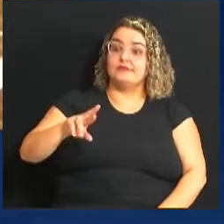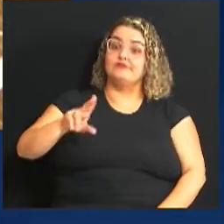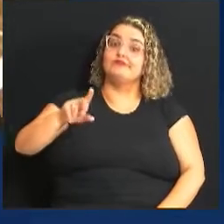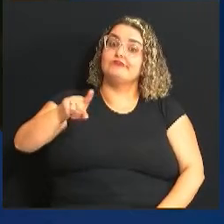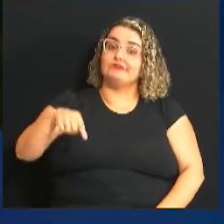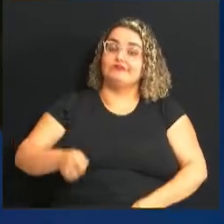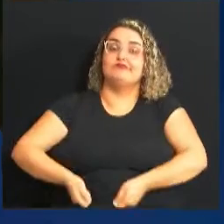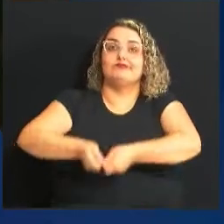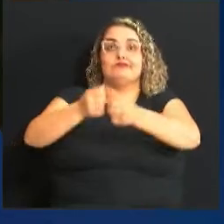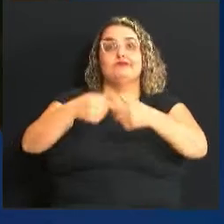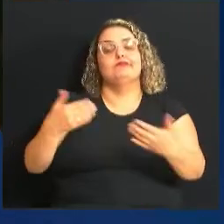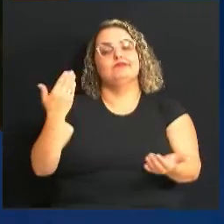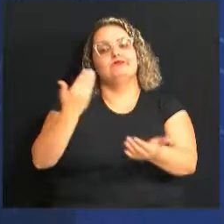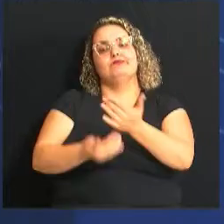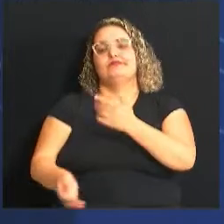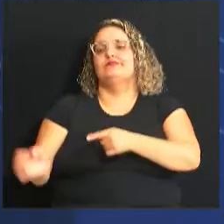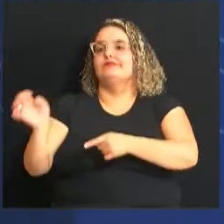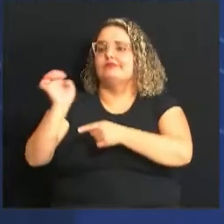no estadual.